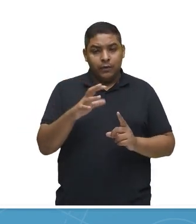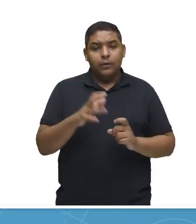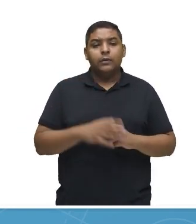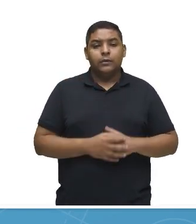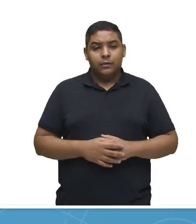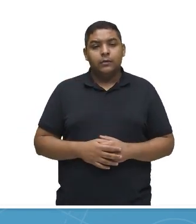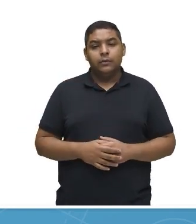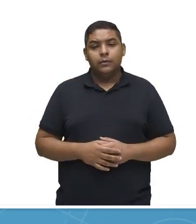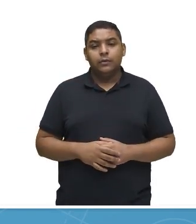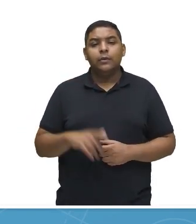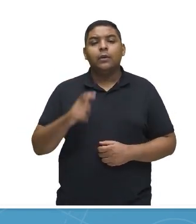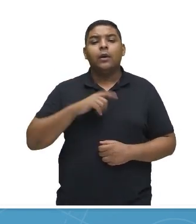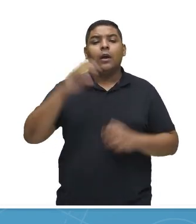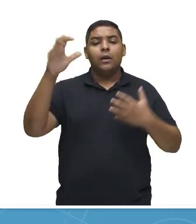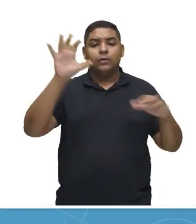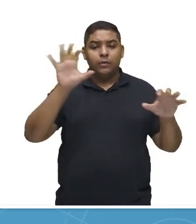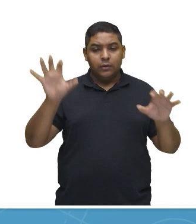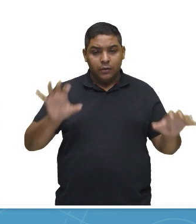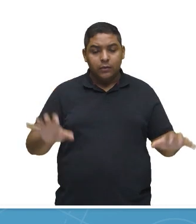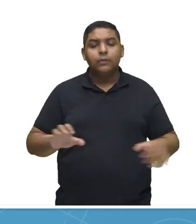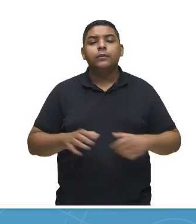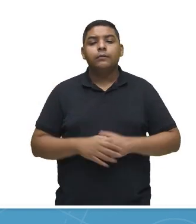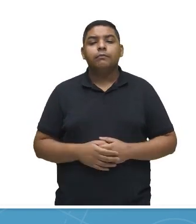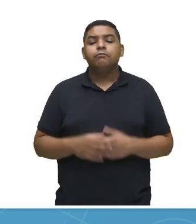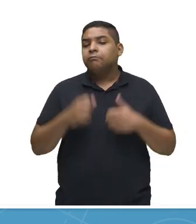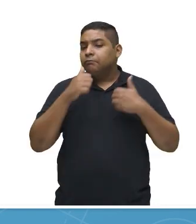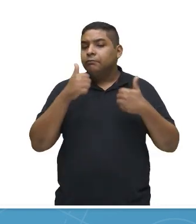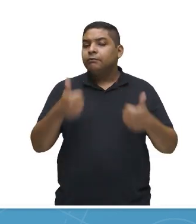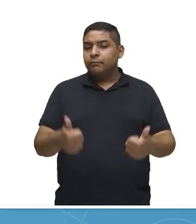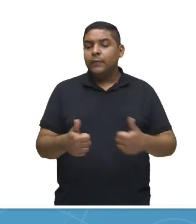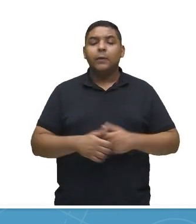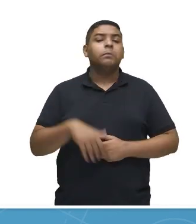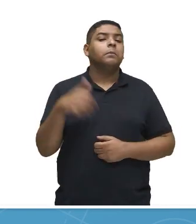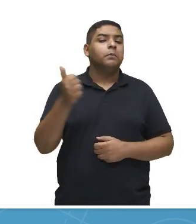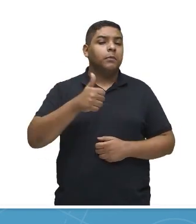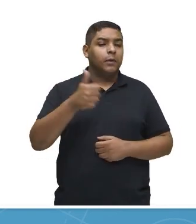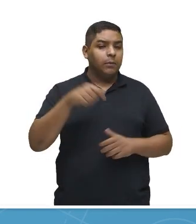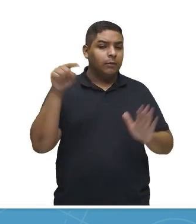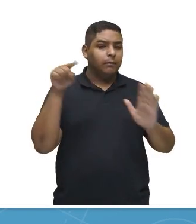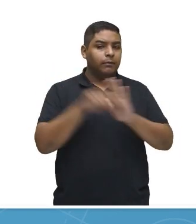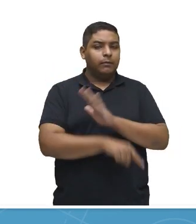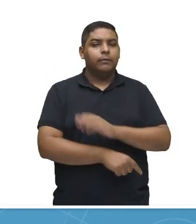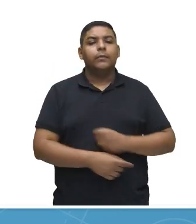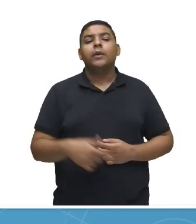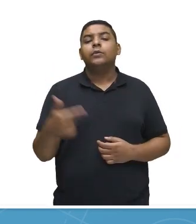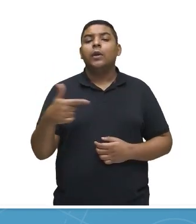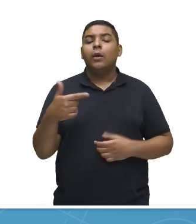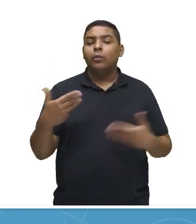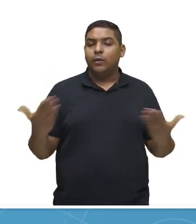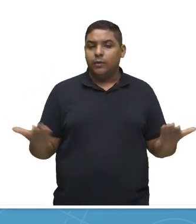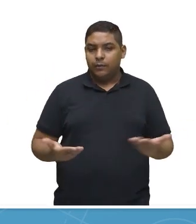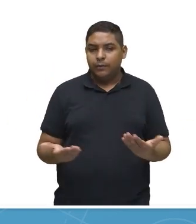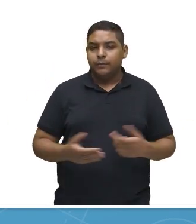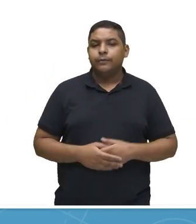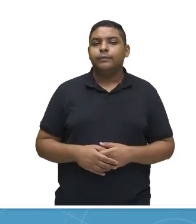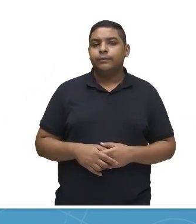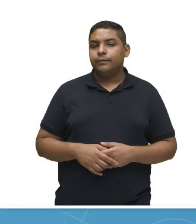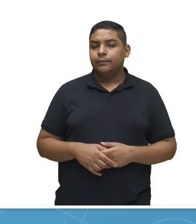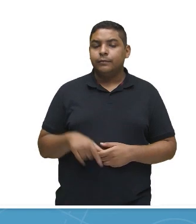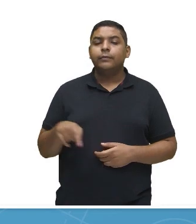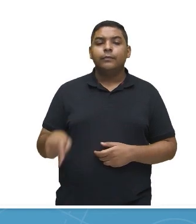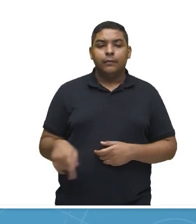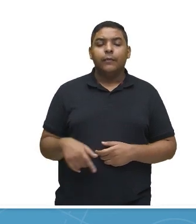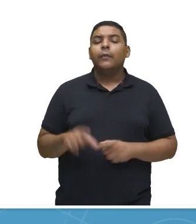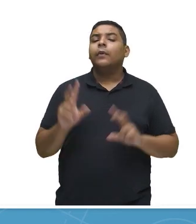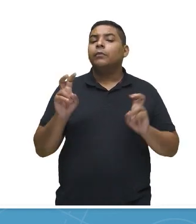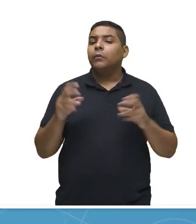nas regionais. Tá bom? Essa foi a nossa primeira questão. Vamos à segunda? Na segunda questão diz o